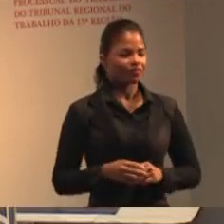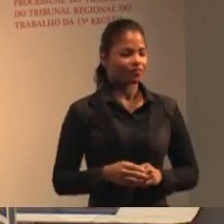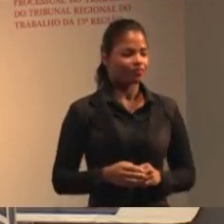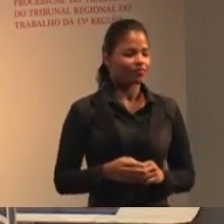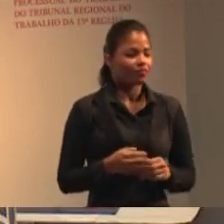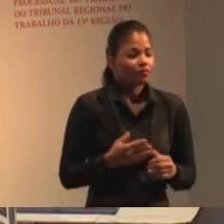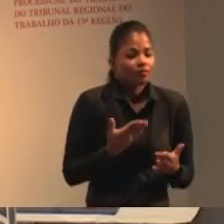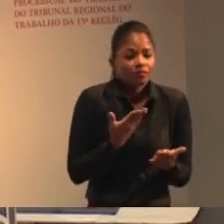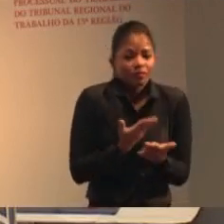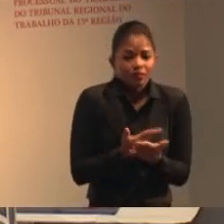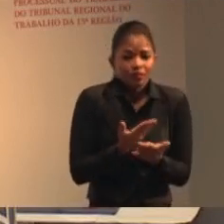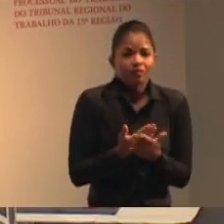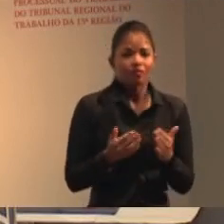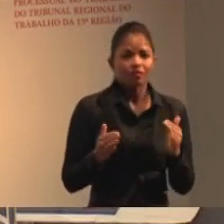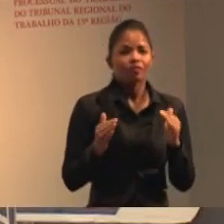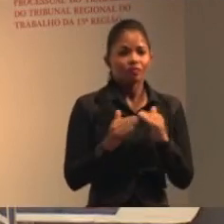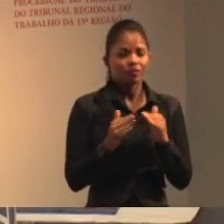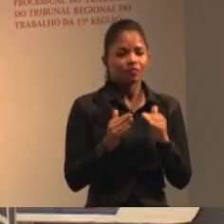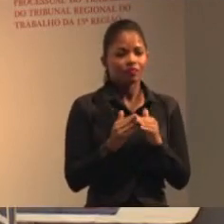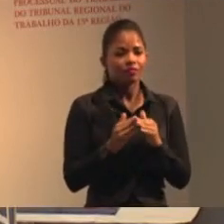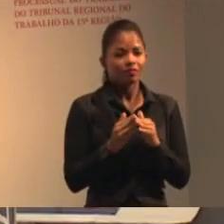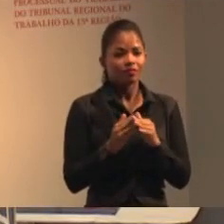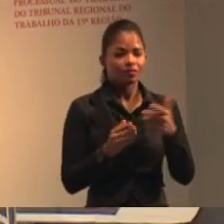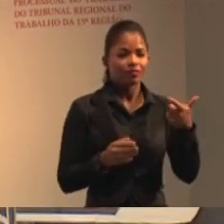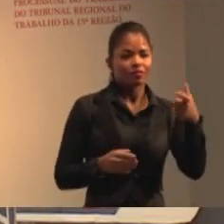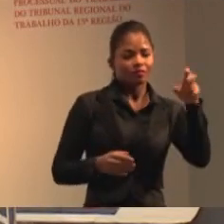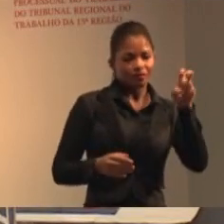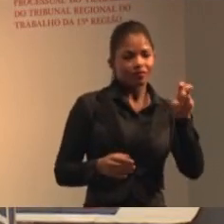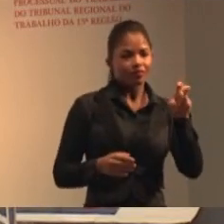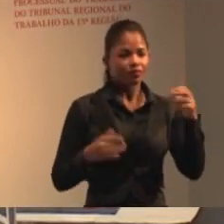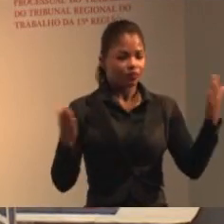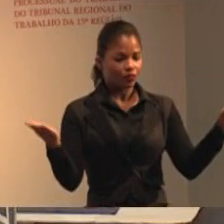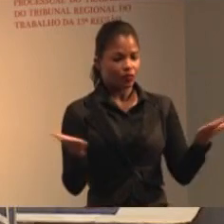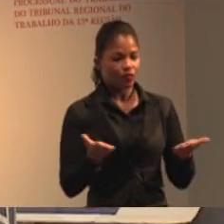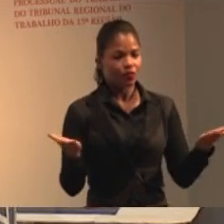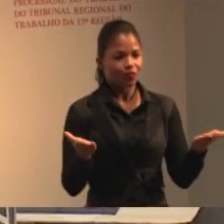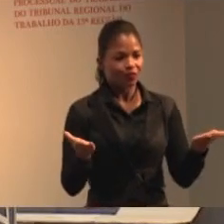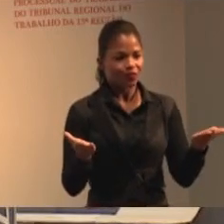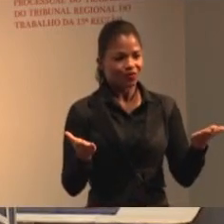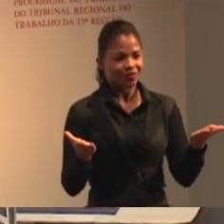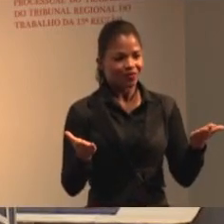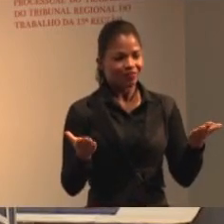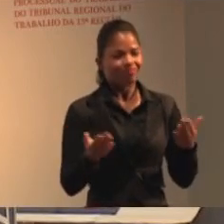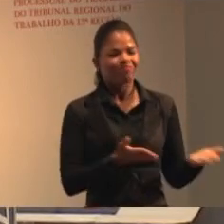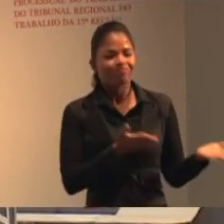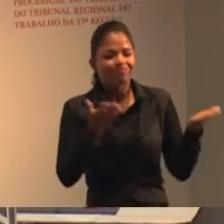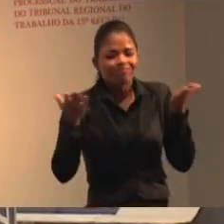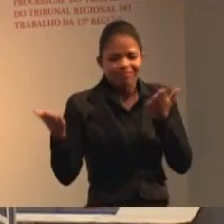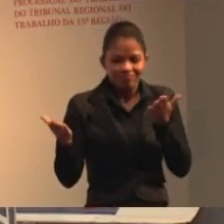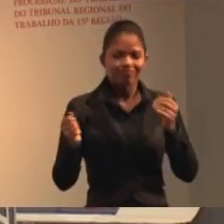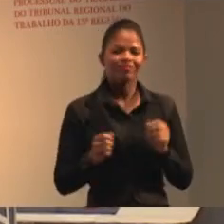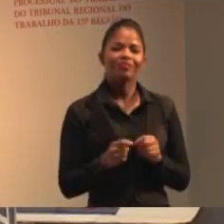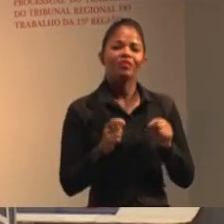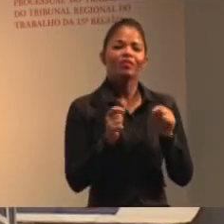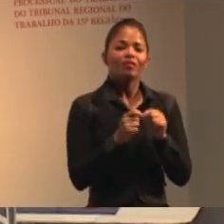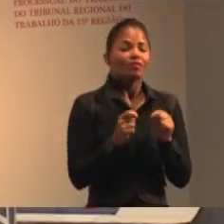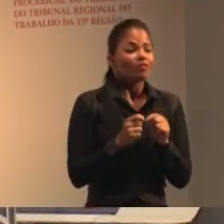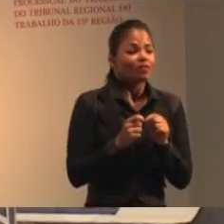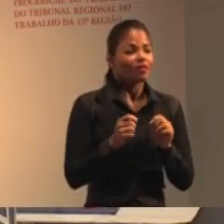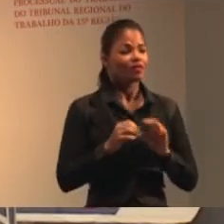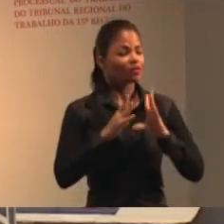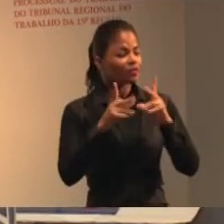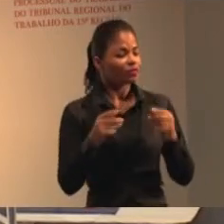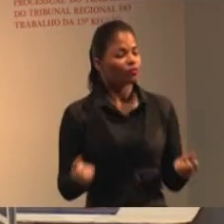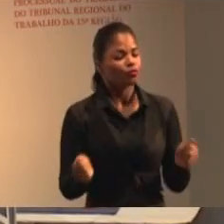A Escola Judicial do TRT da 15ª, que hoje tenho a honra de dirigir, faz parte